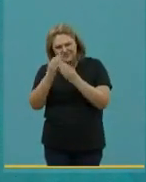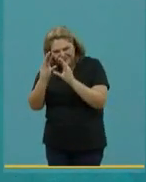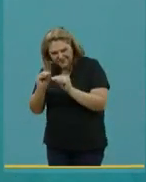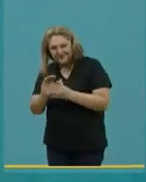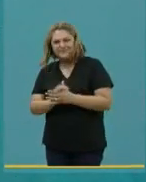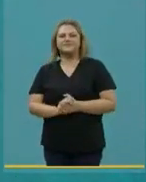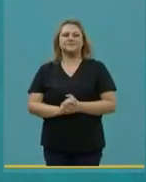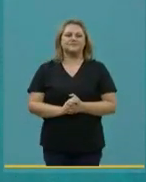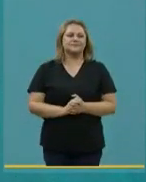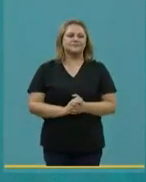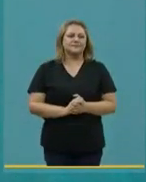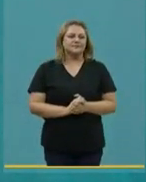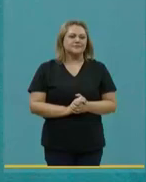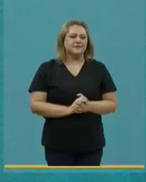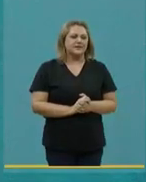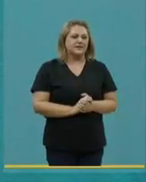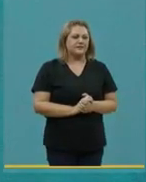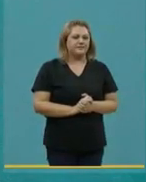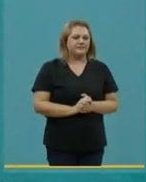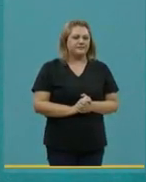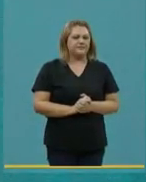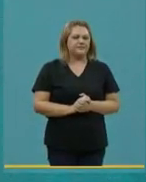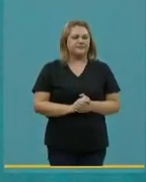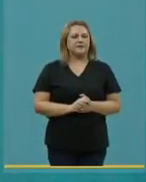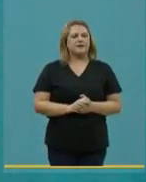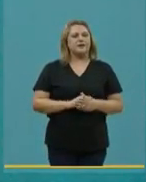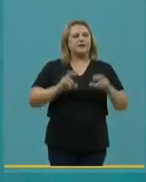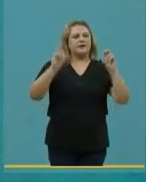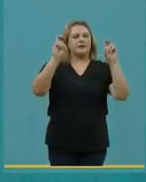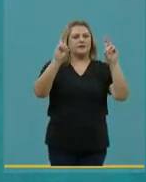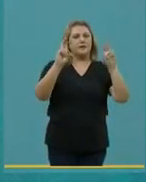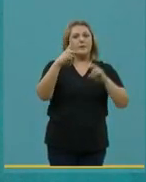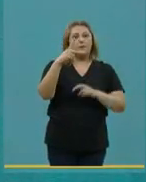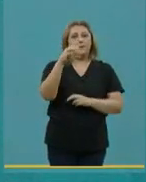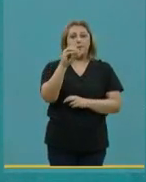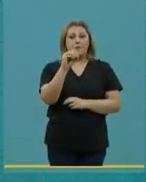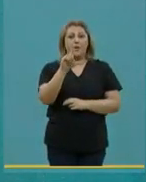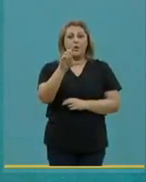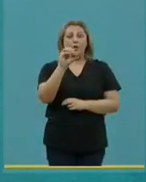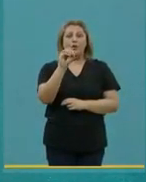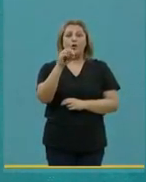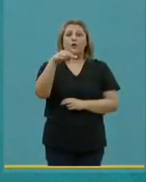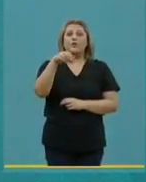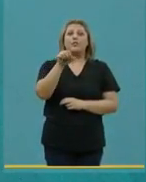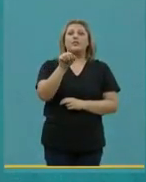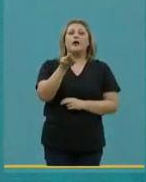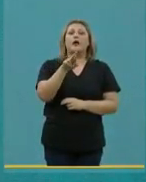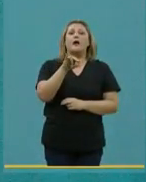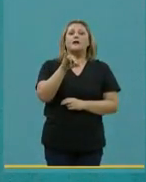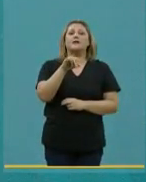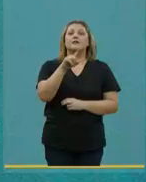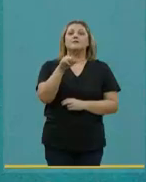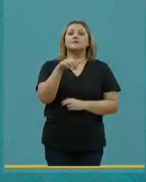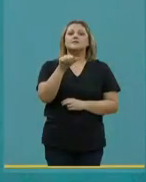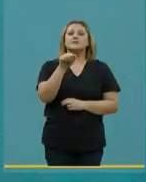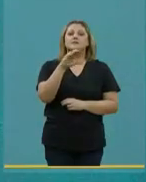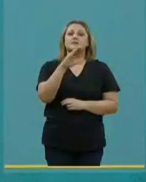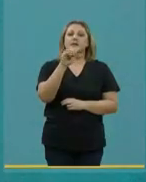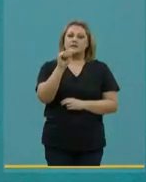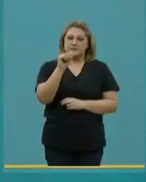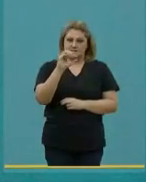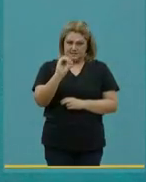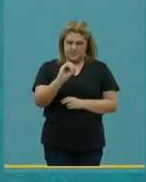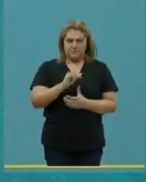polarização e governabilidade os bispos do conselho permanente da cnbb